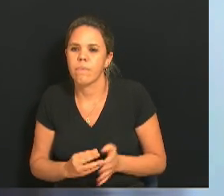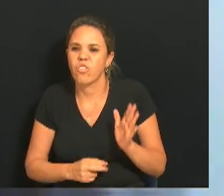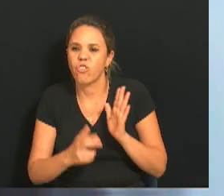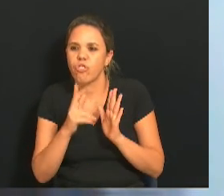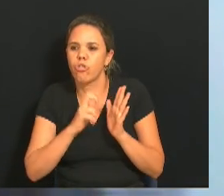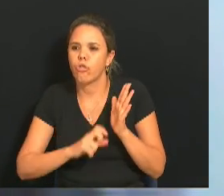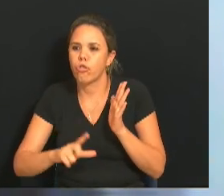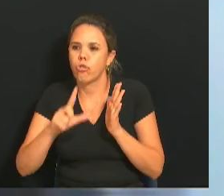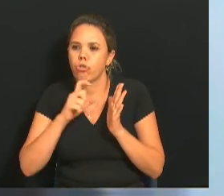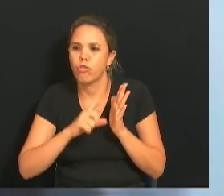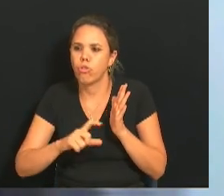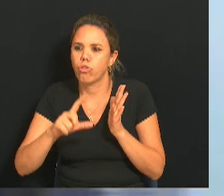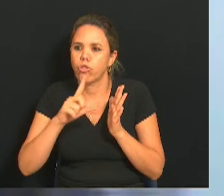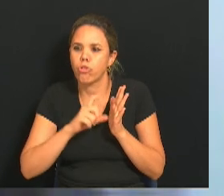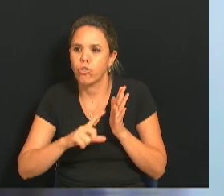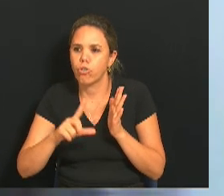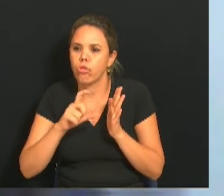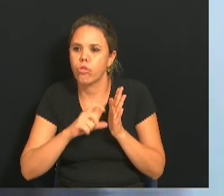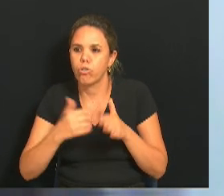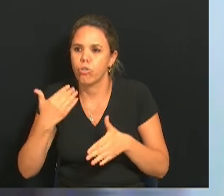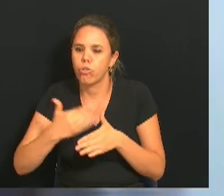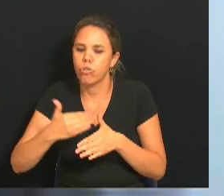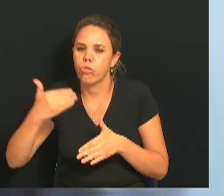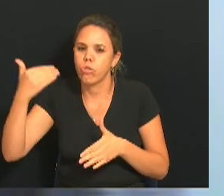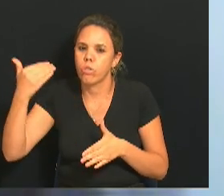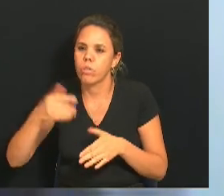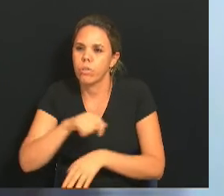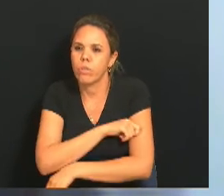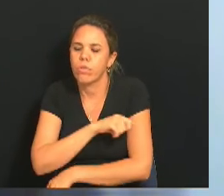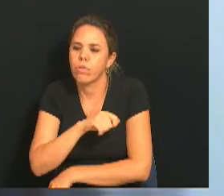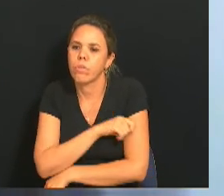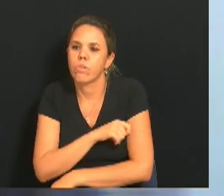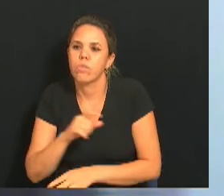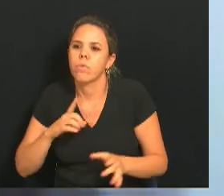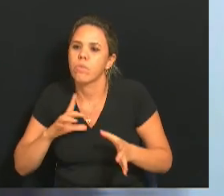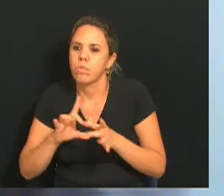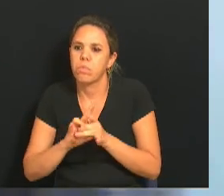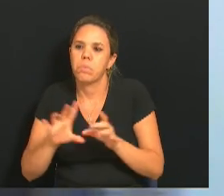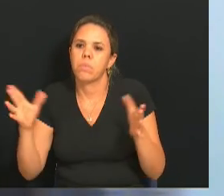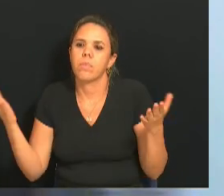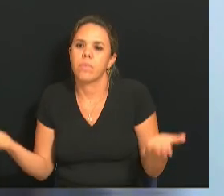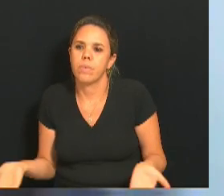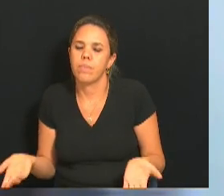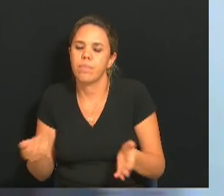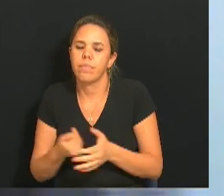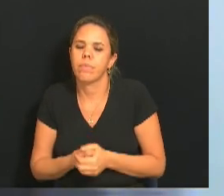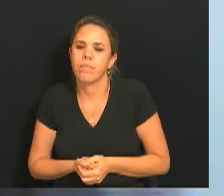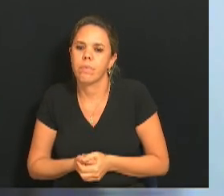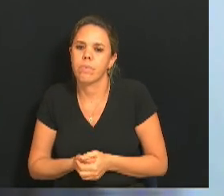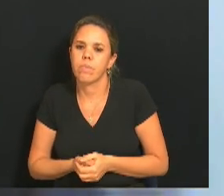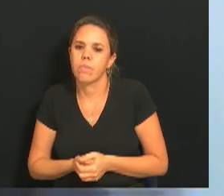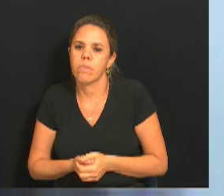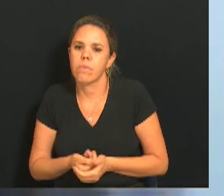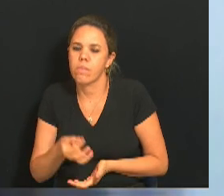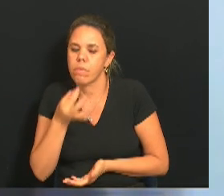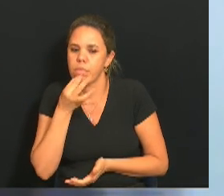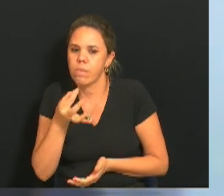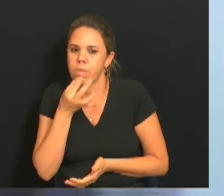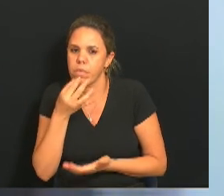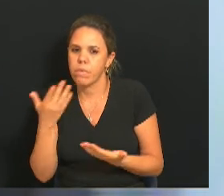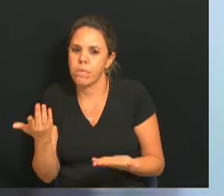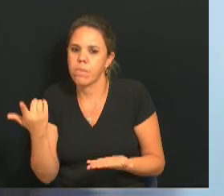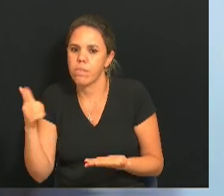urbana, né, nas instalações, os alunos tinham liberdade para manifestar ali. Houve